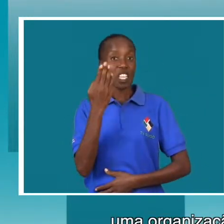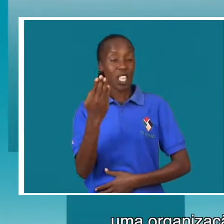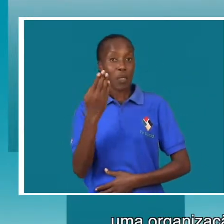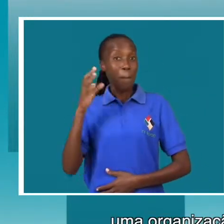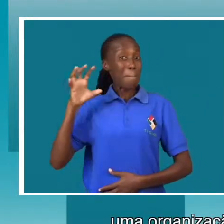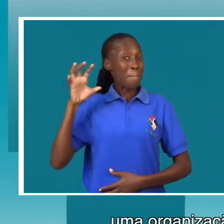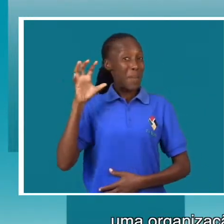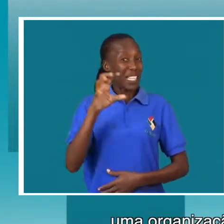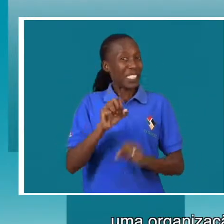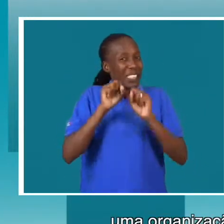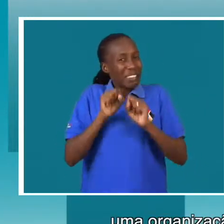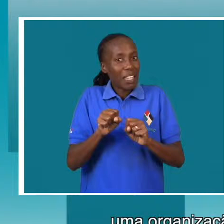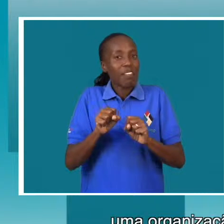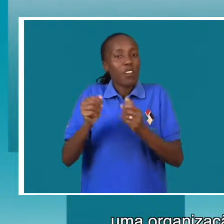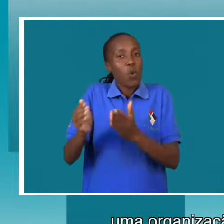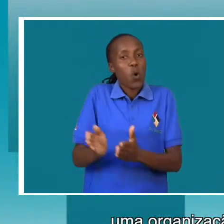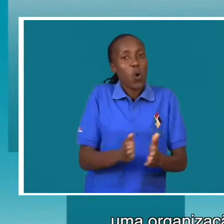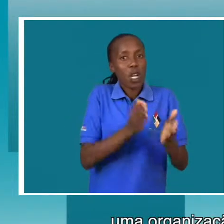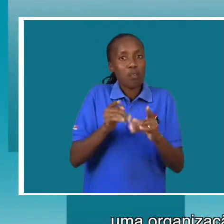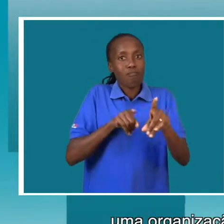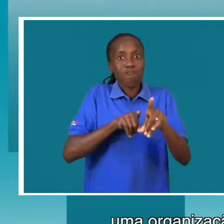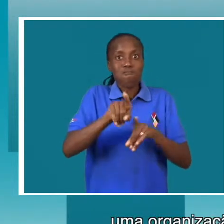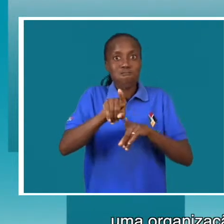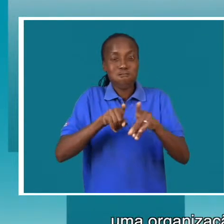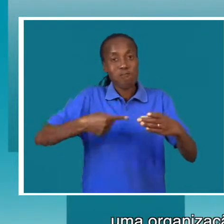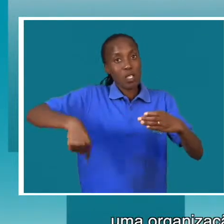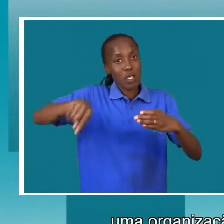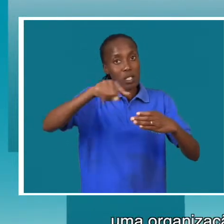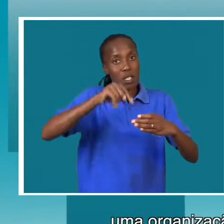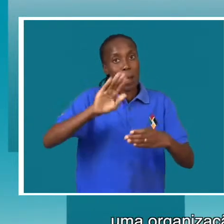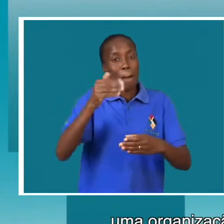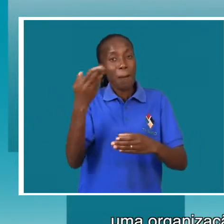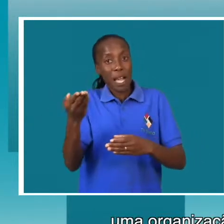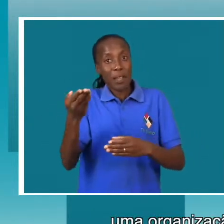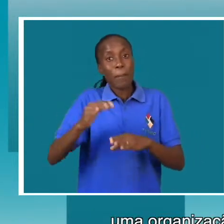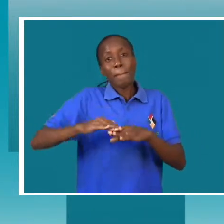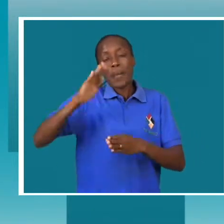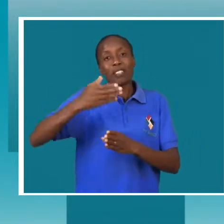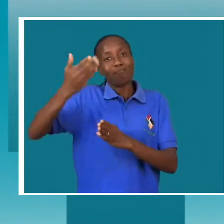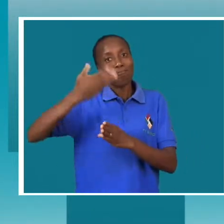governamental que apoia a reabilitação de pessoas com deficiência.